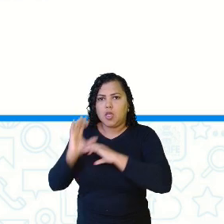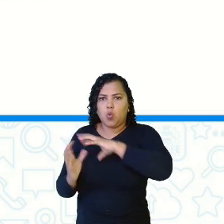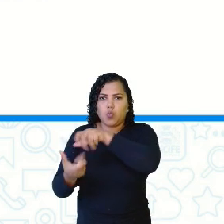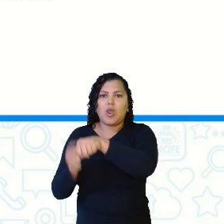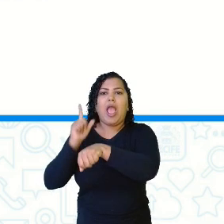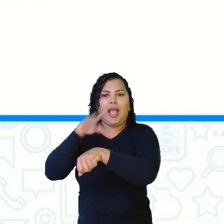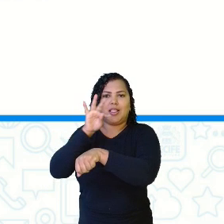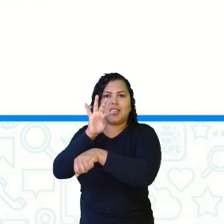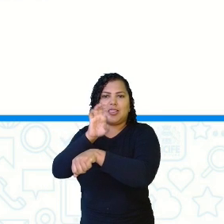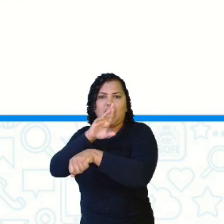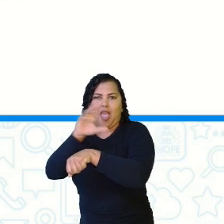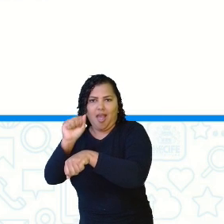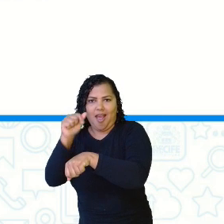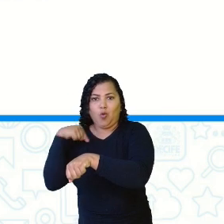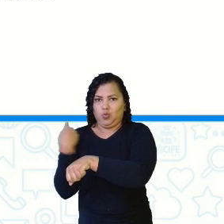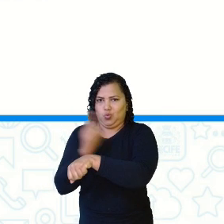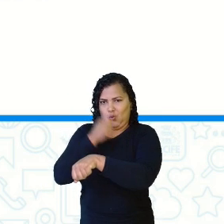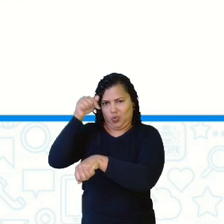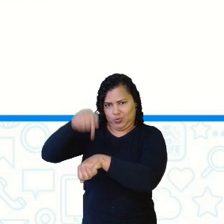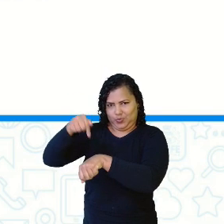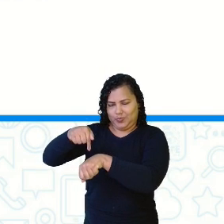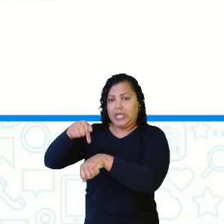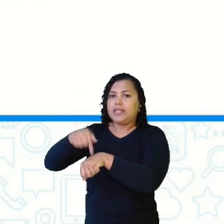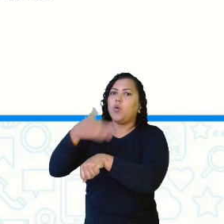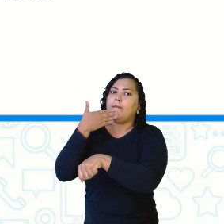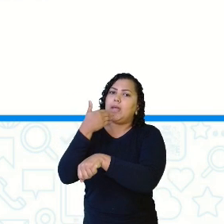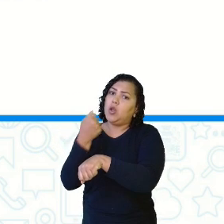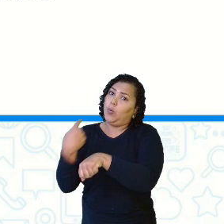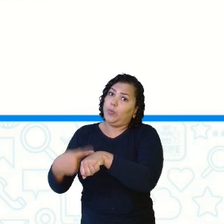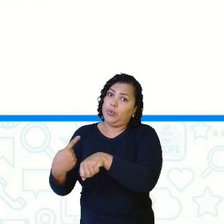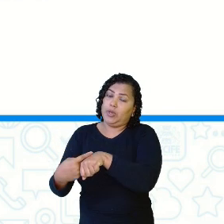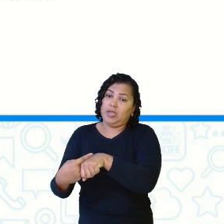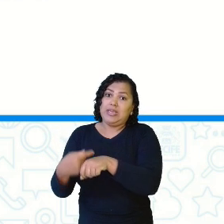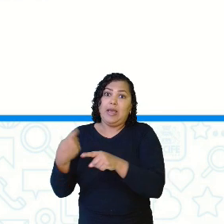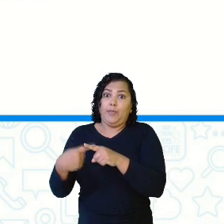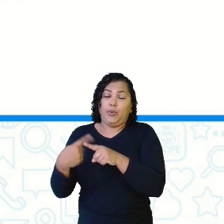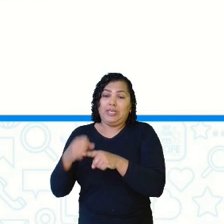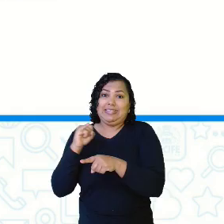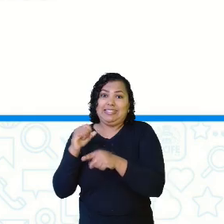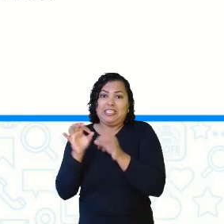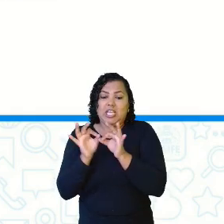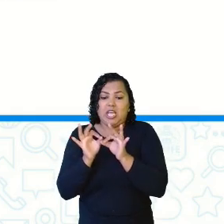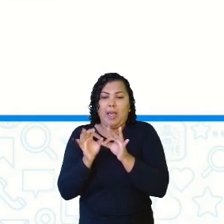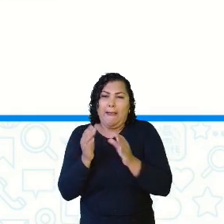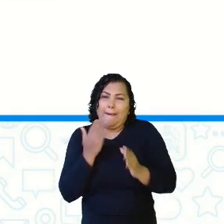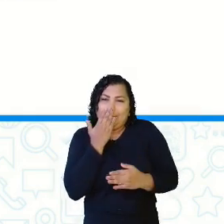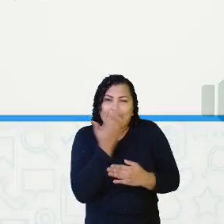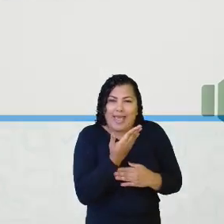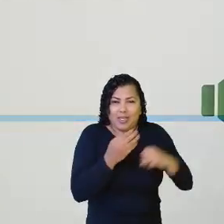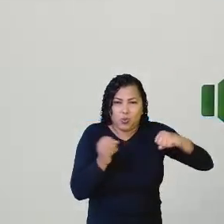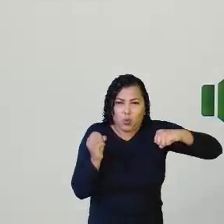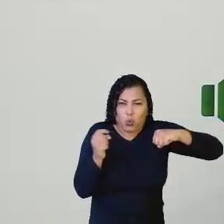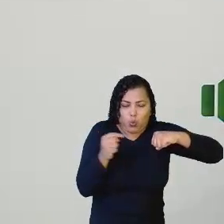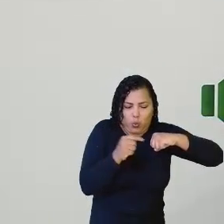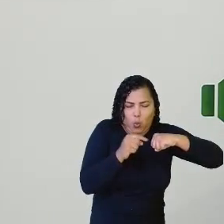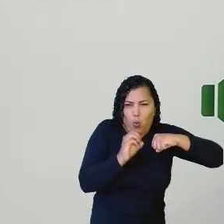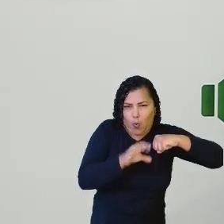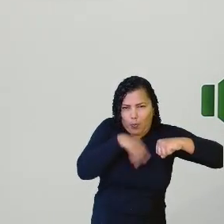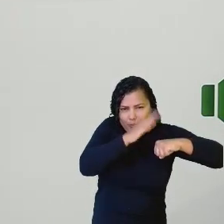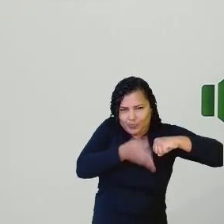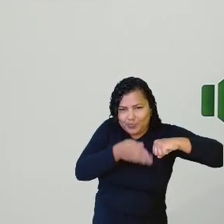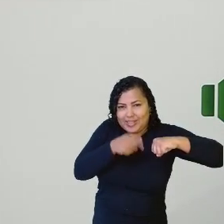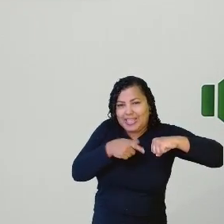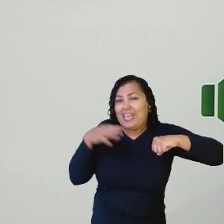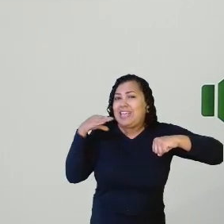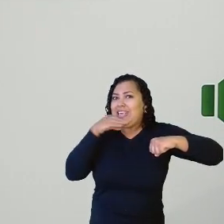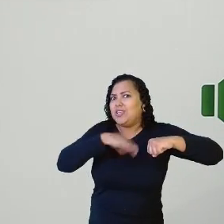de sobrevivência. Então, esses fatores, com certeza, dificultariam o desenvolvimento da vida no nosso